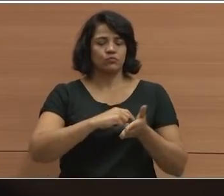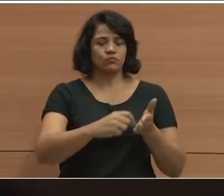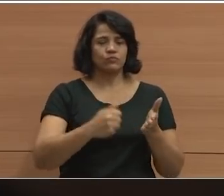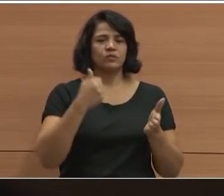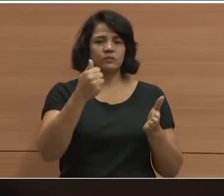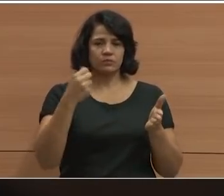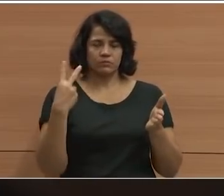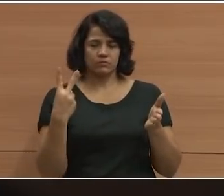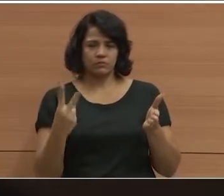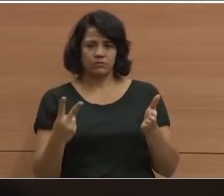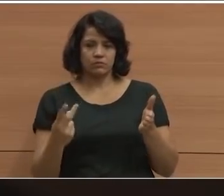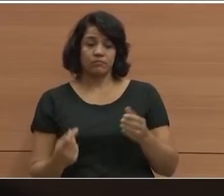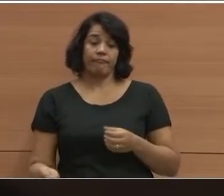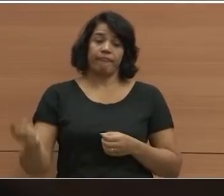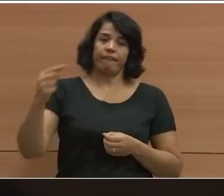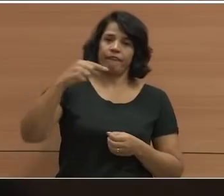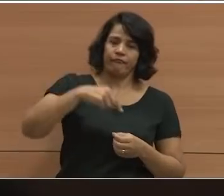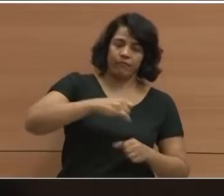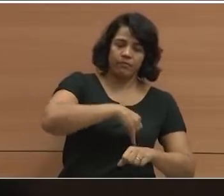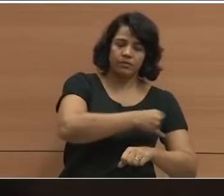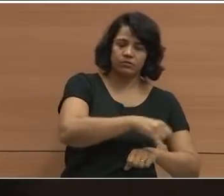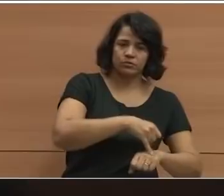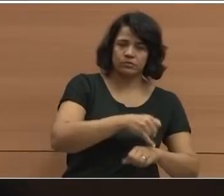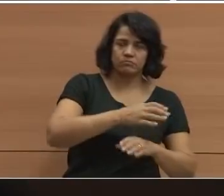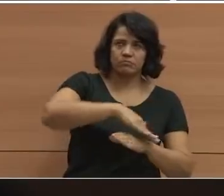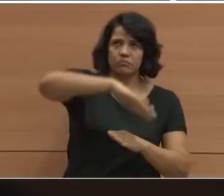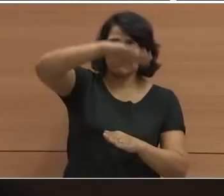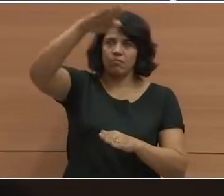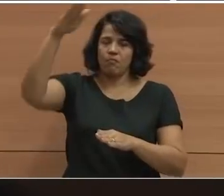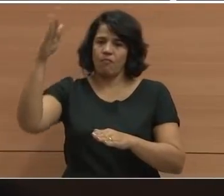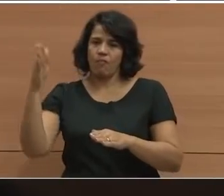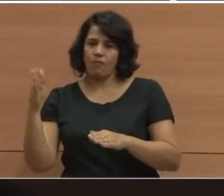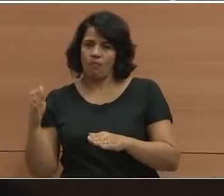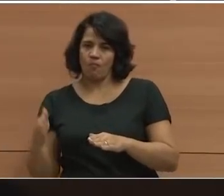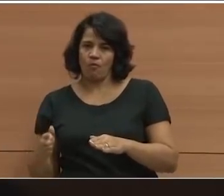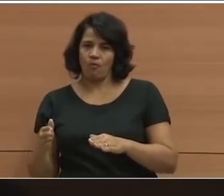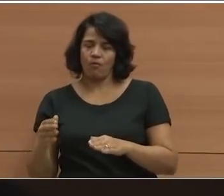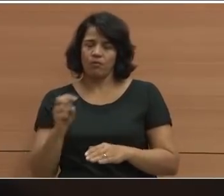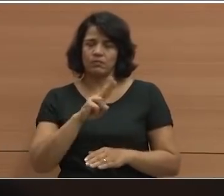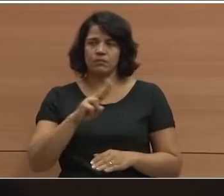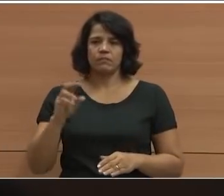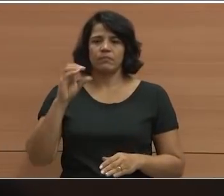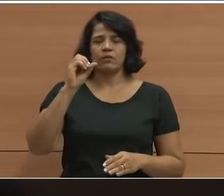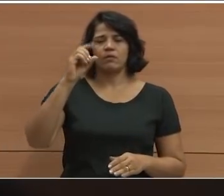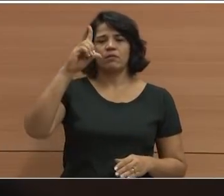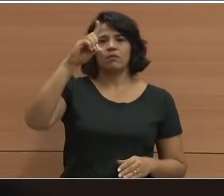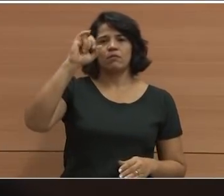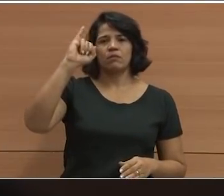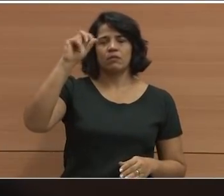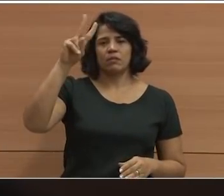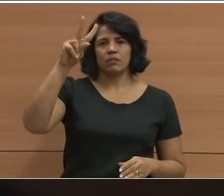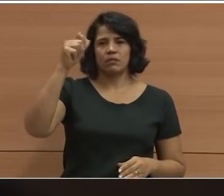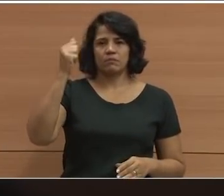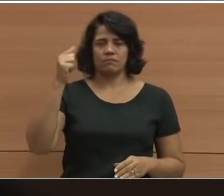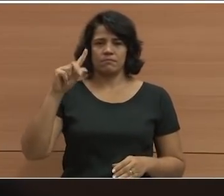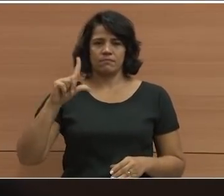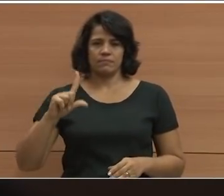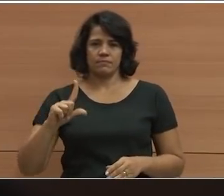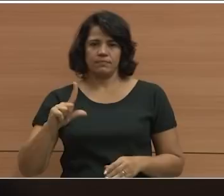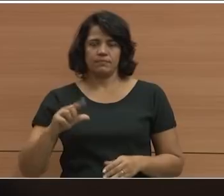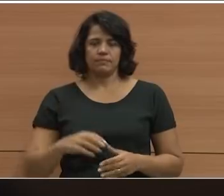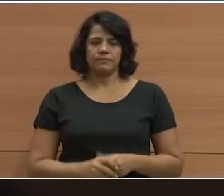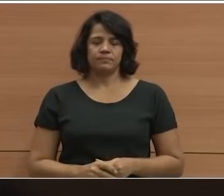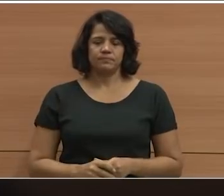para Jerusalém, do monte chamado Olival, que dista daquela cidade tanto como a jornada de um sábado. Quando